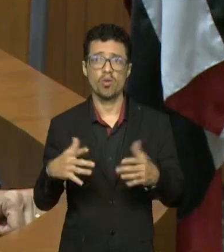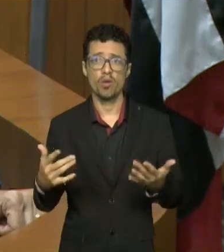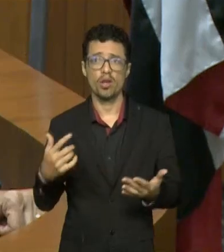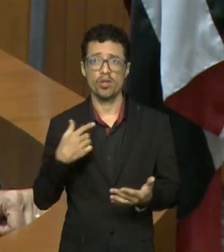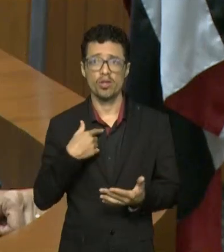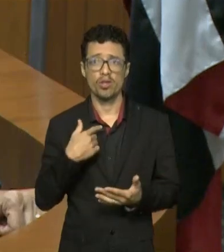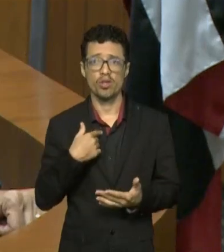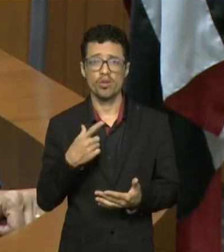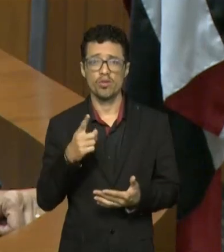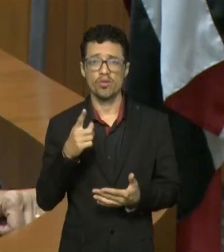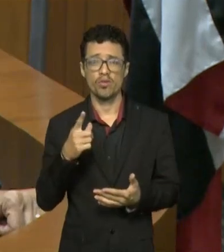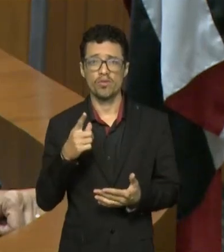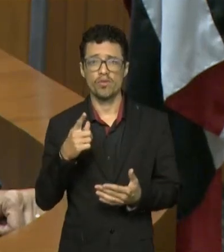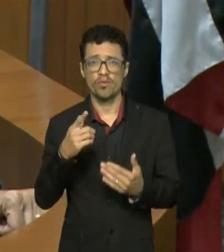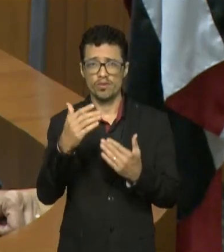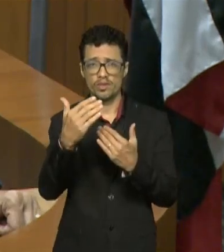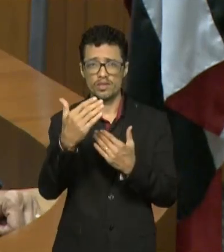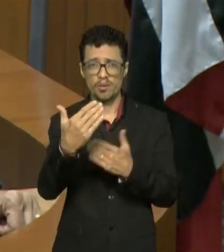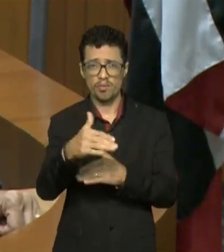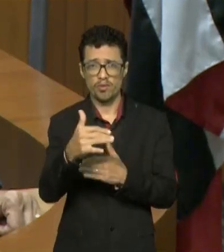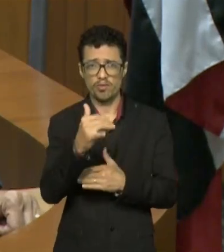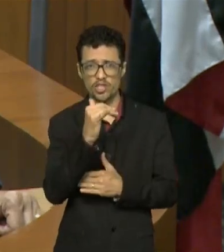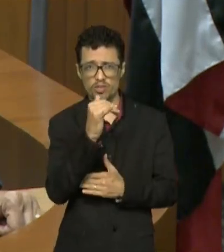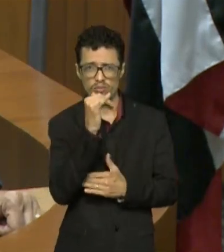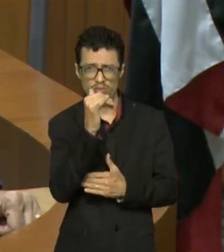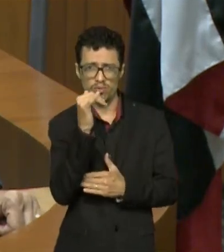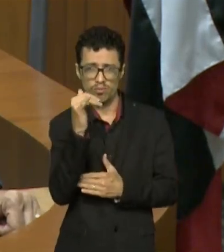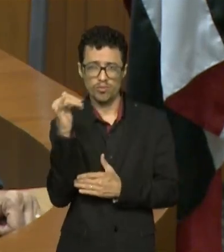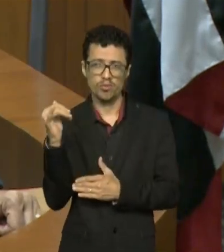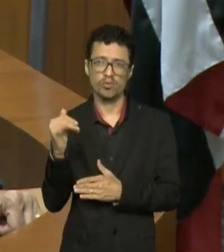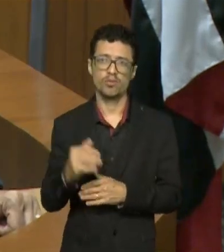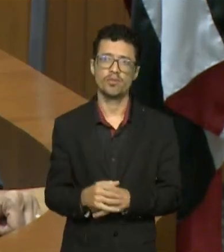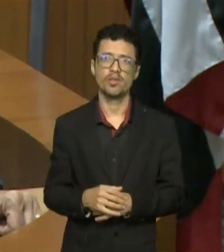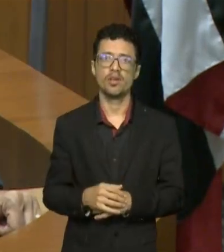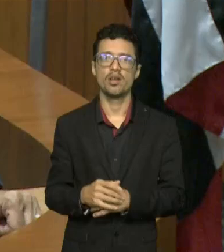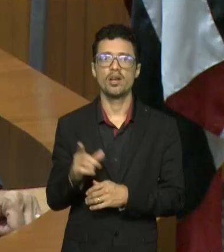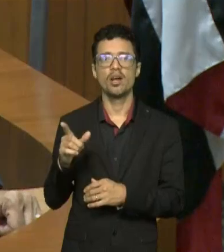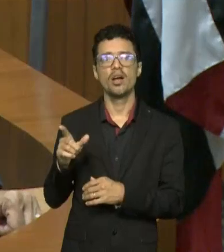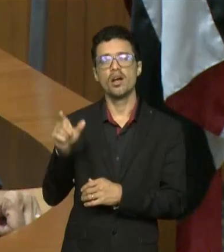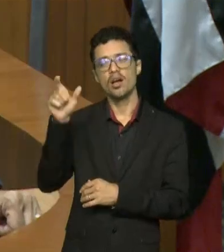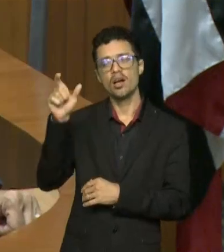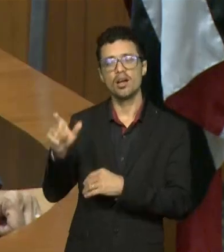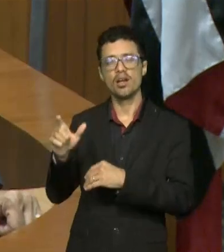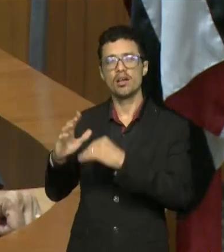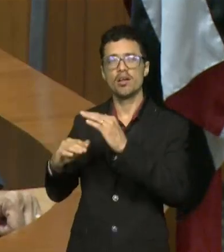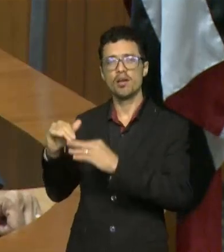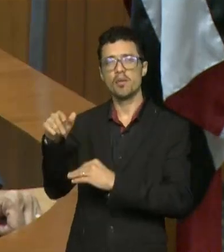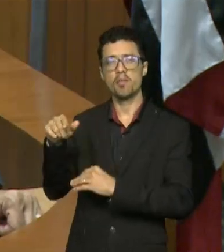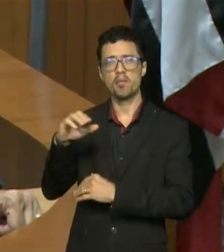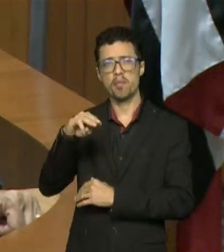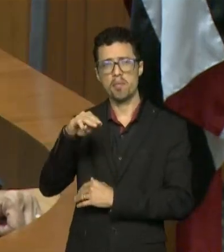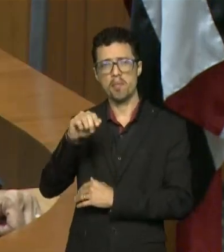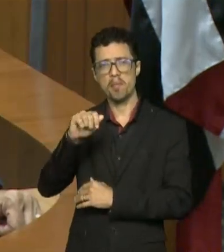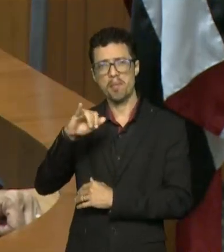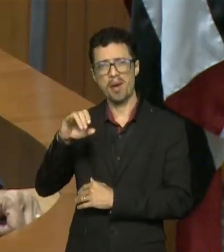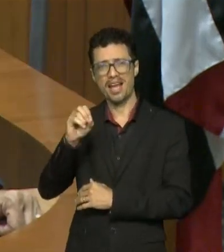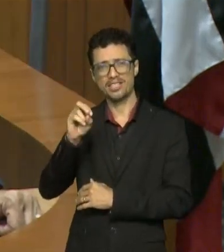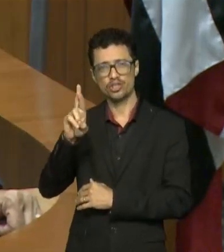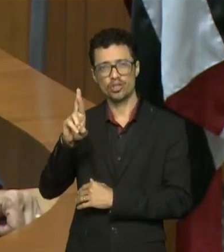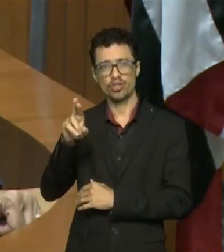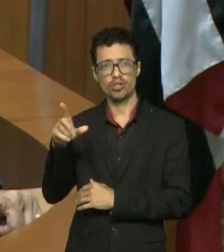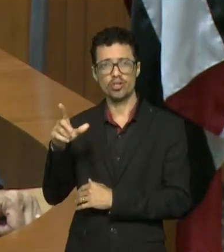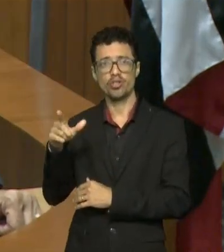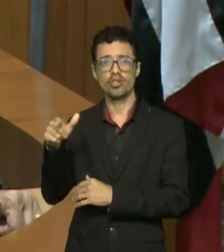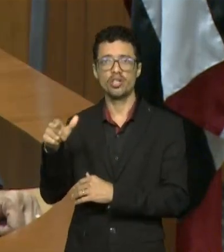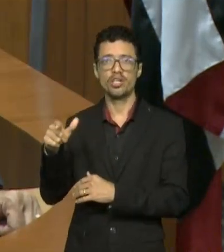meu instrutor, Major Onildo, que é um cara excepcional, todo mundo aqui praticamente da